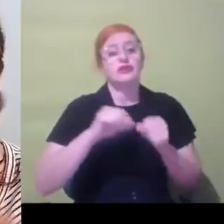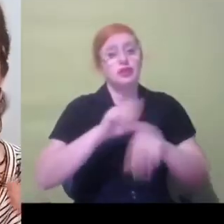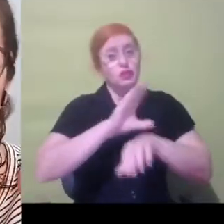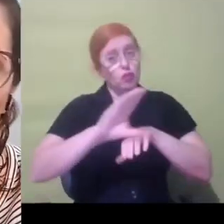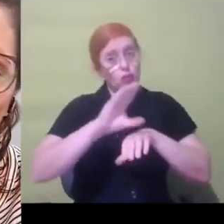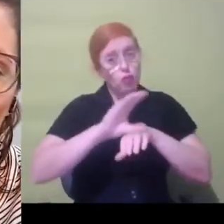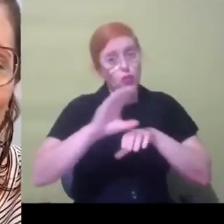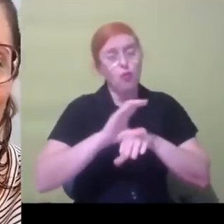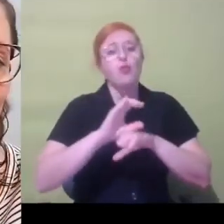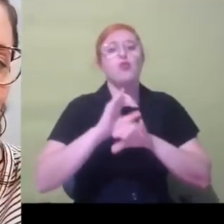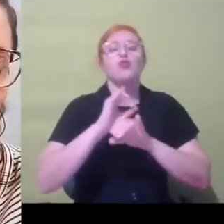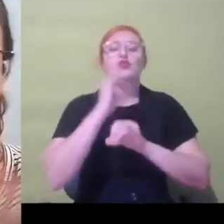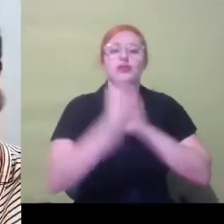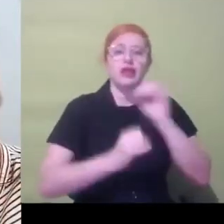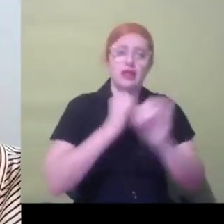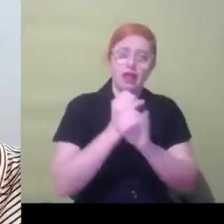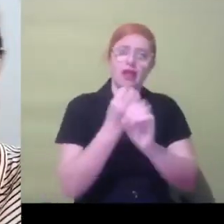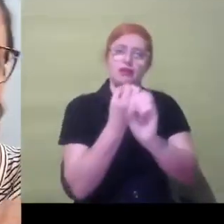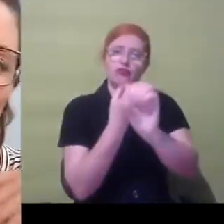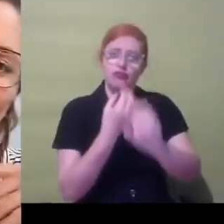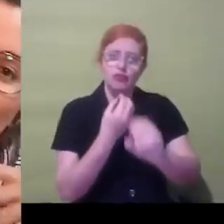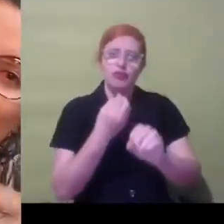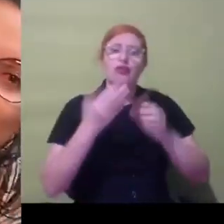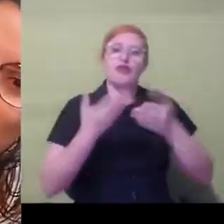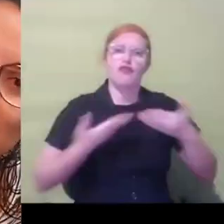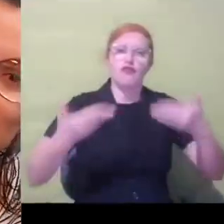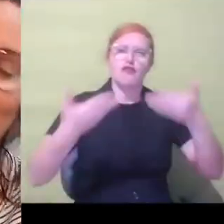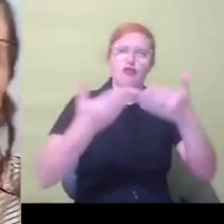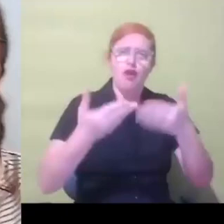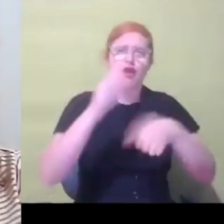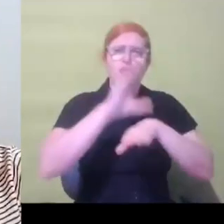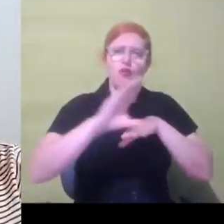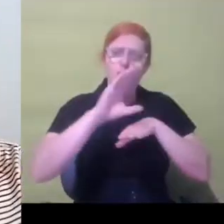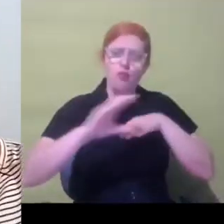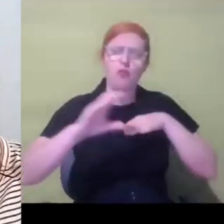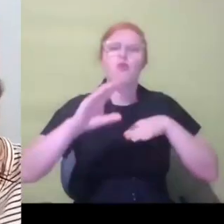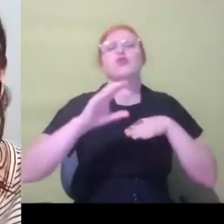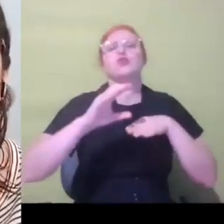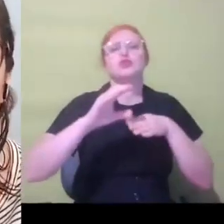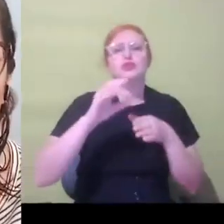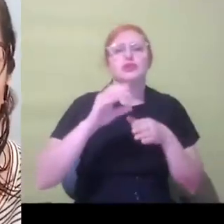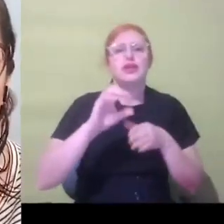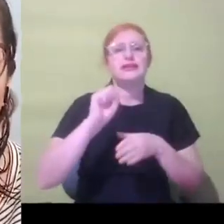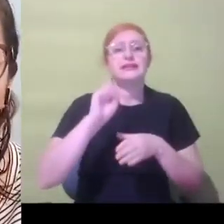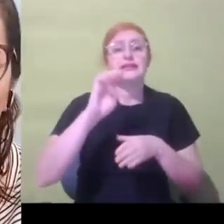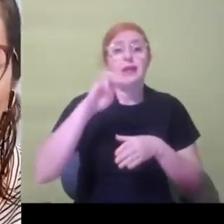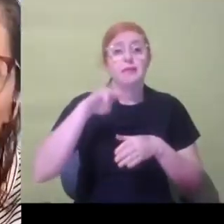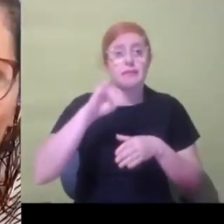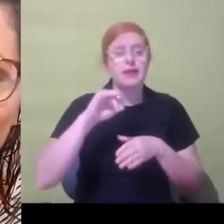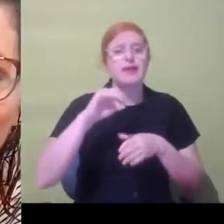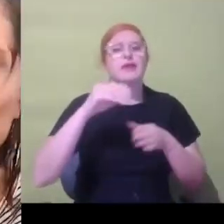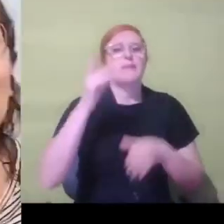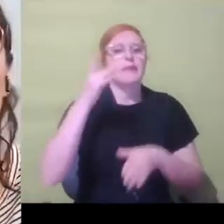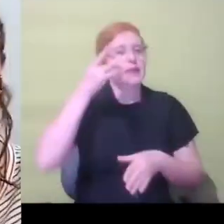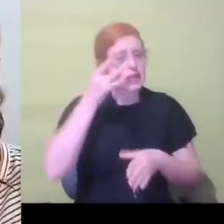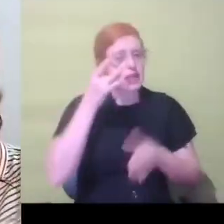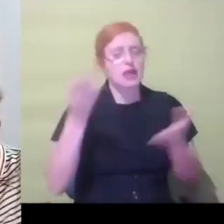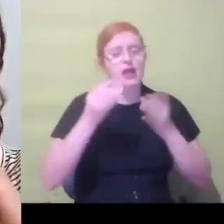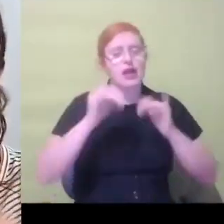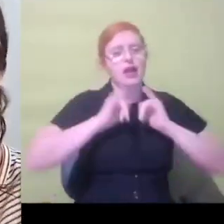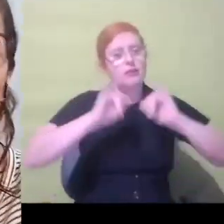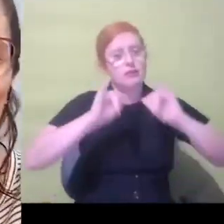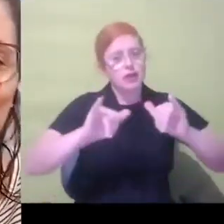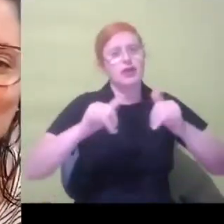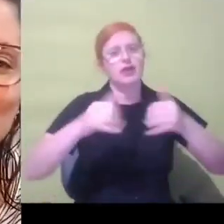curso inteiramente virtual, fóruns de debates, cursos semipresenciais. E agora a gente está com essa campanha para ver